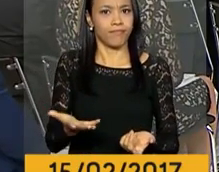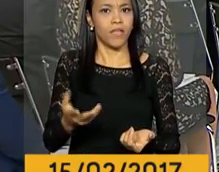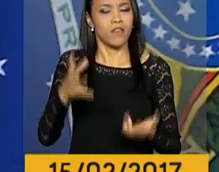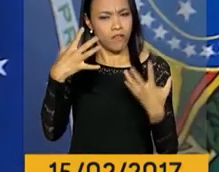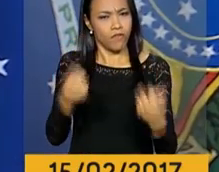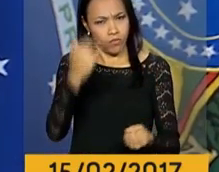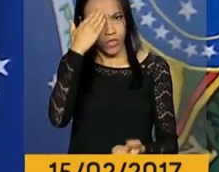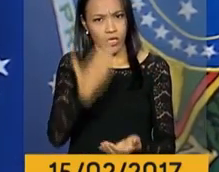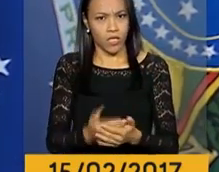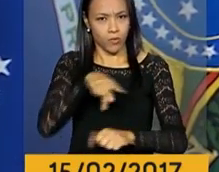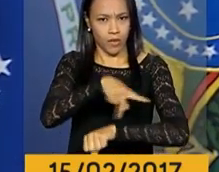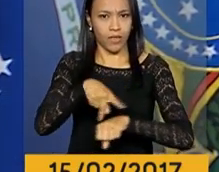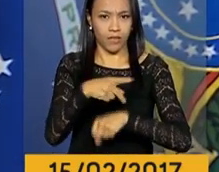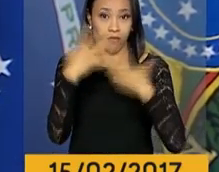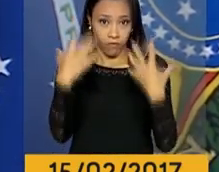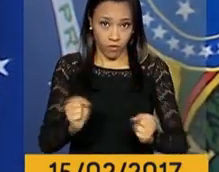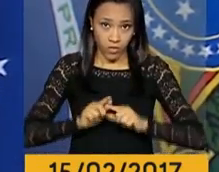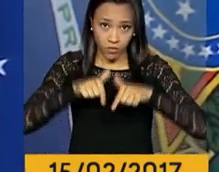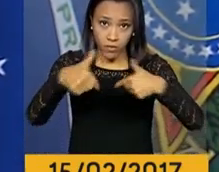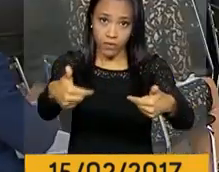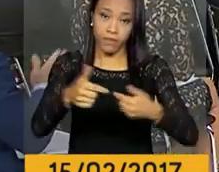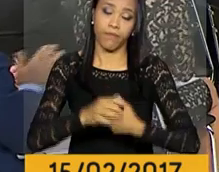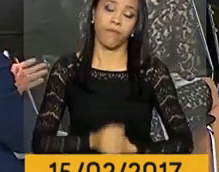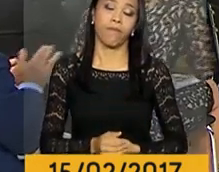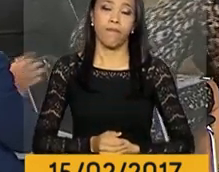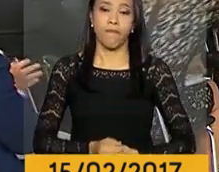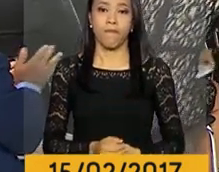vamos confiar no país, vamos trabalhar.